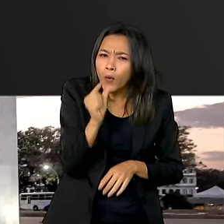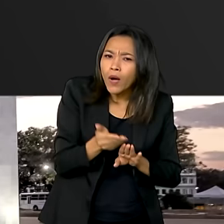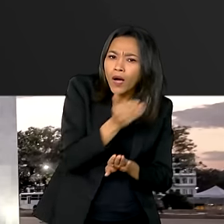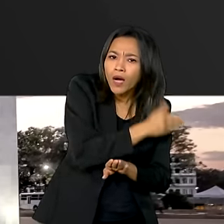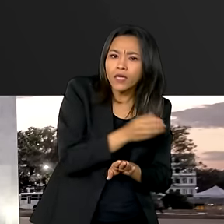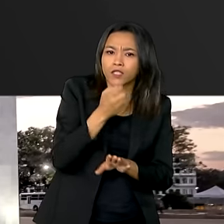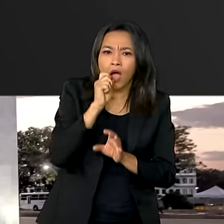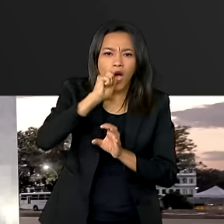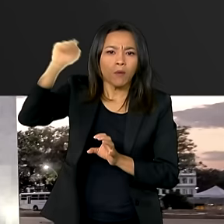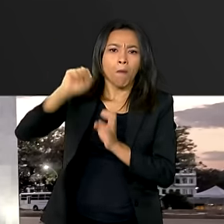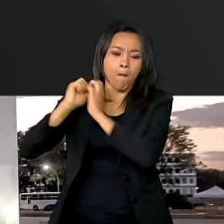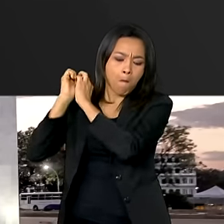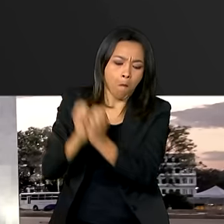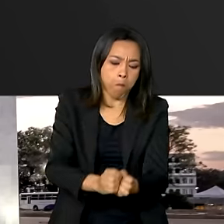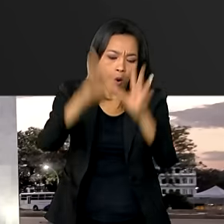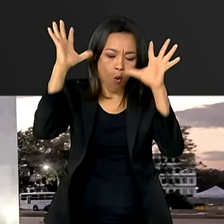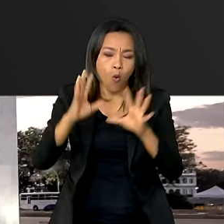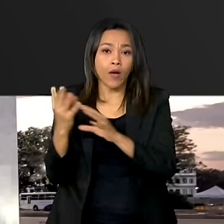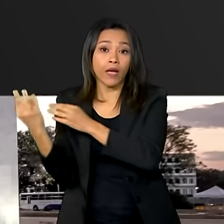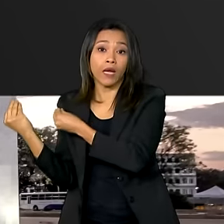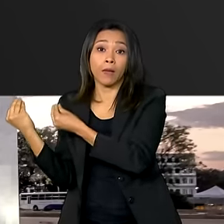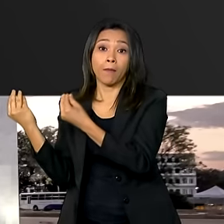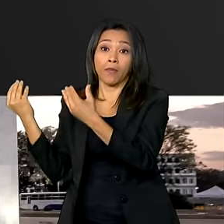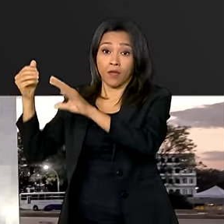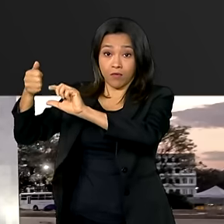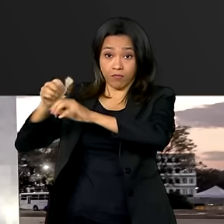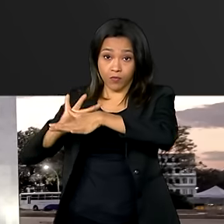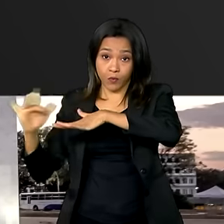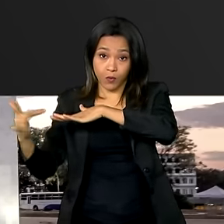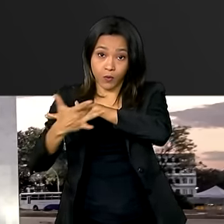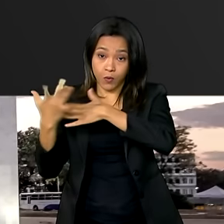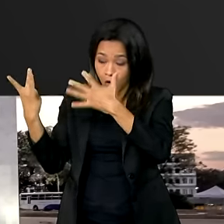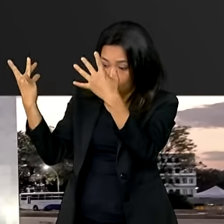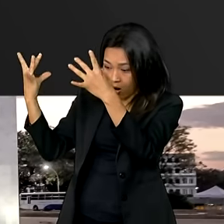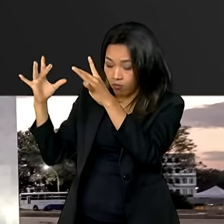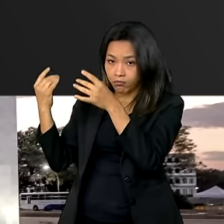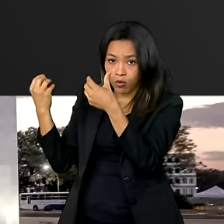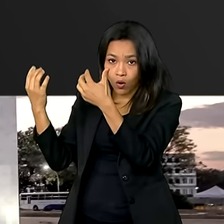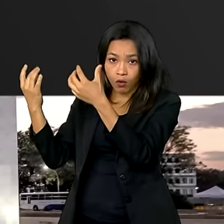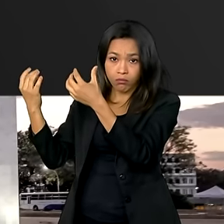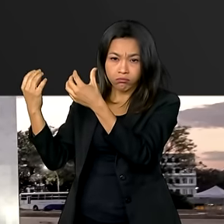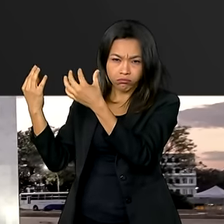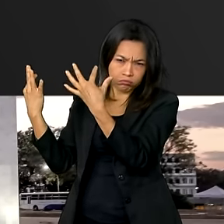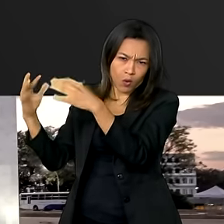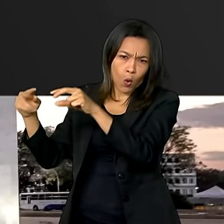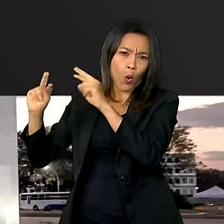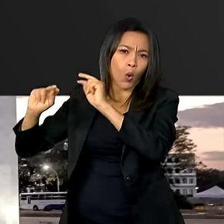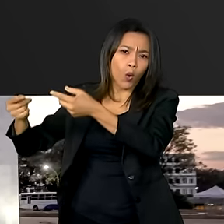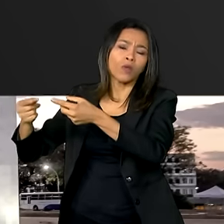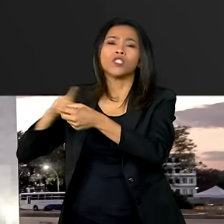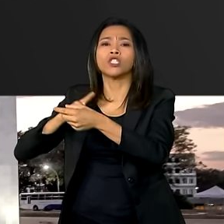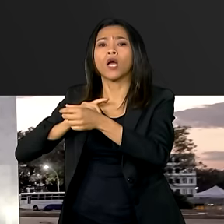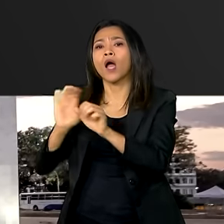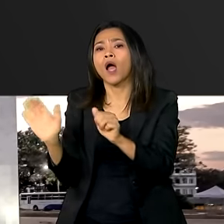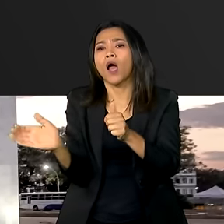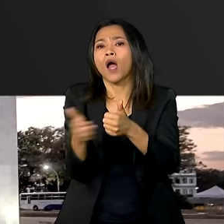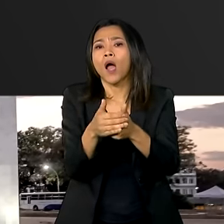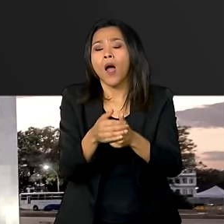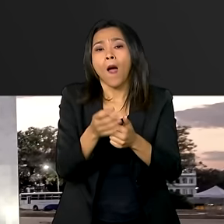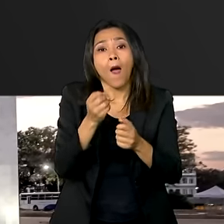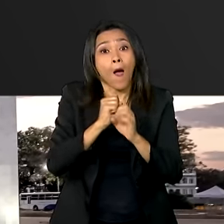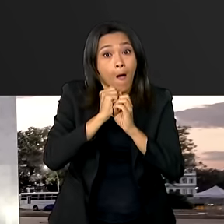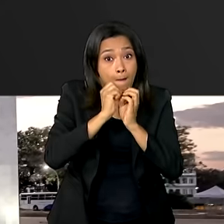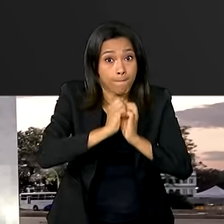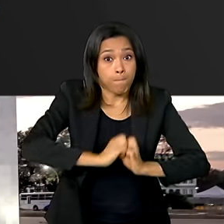Vanderlei postou mensagens agressivas nas redes sociais. Dizia que havia bombas escondidas nas casas do vice-presidente